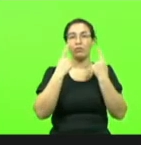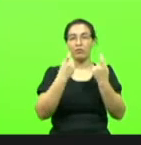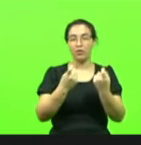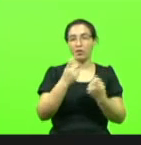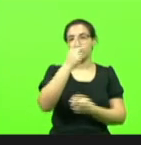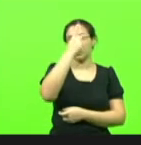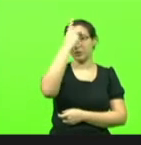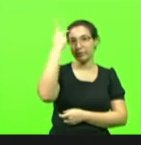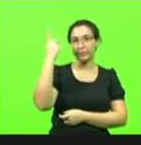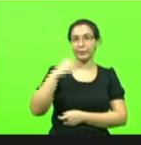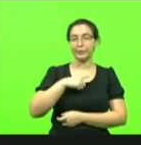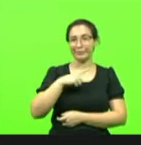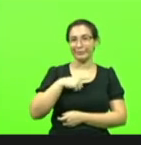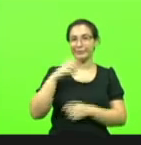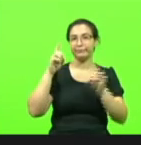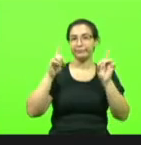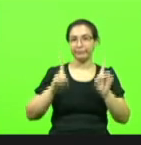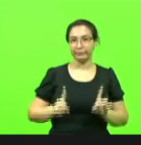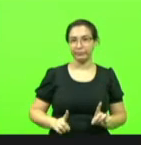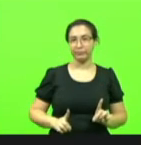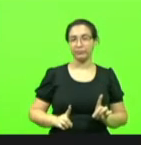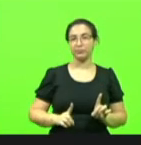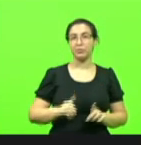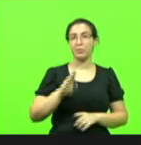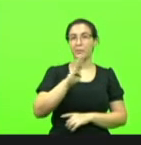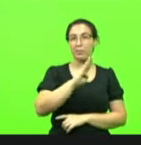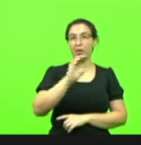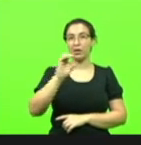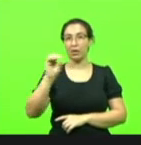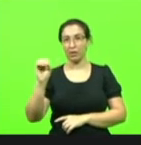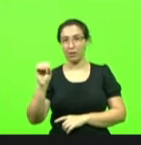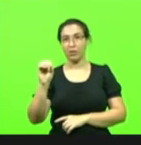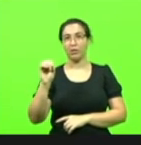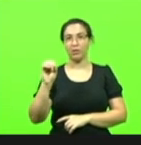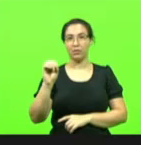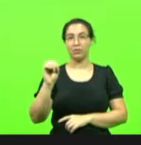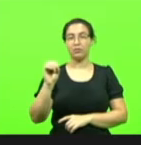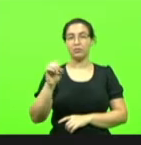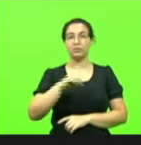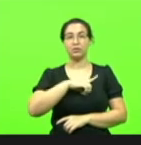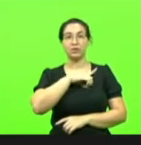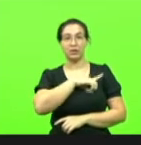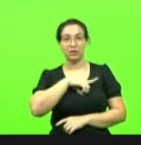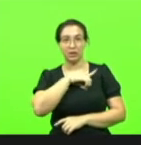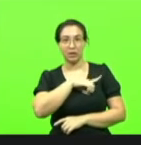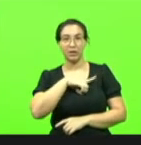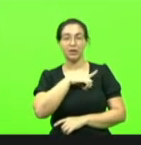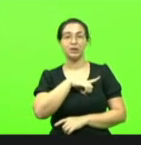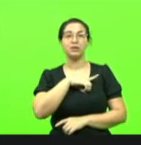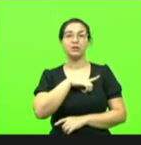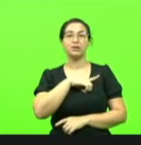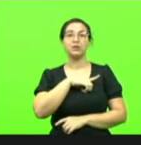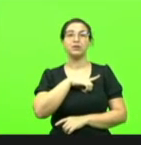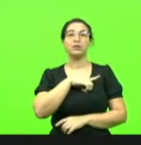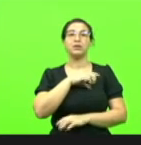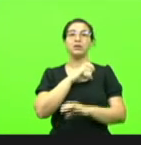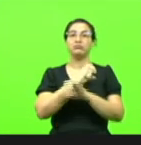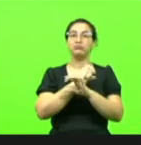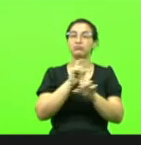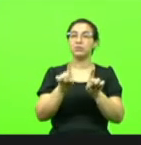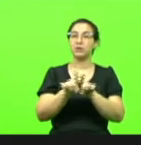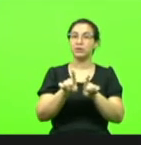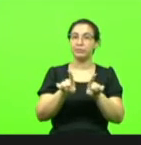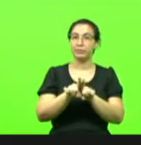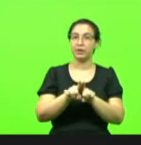deficiência no boletim de ocorrência expedido pelas delegacias de polícia civil e pela Polícia